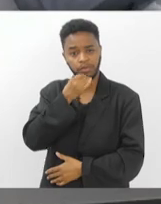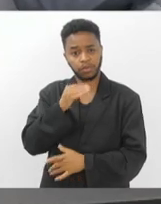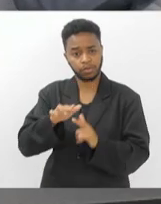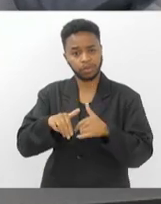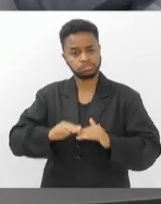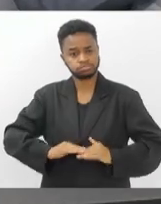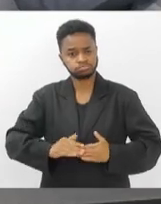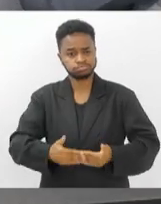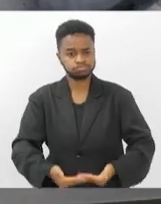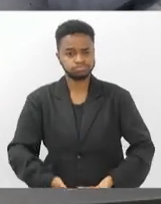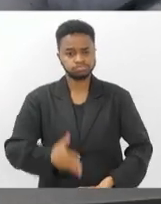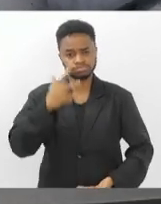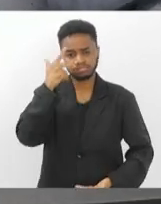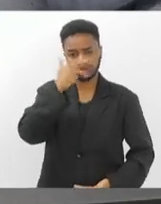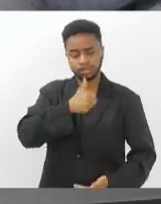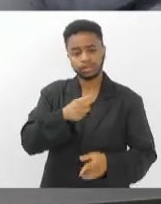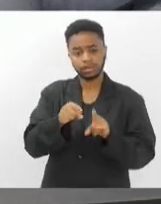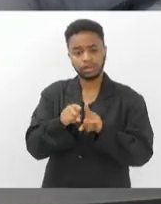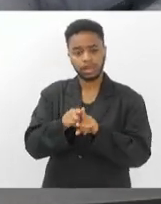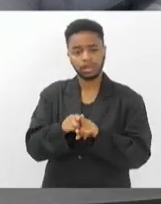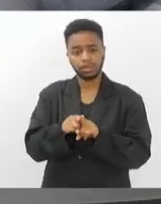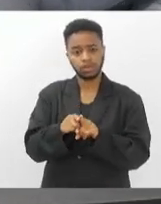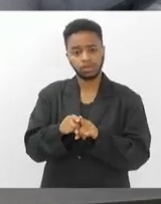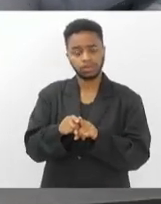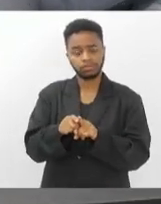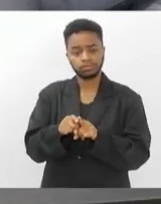barrigona e curtindo